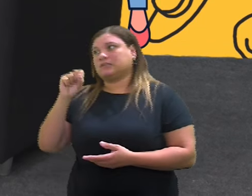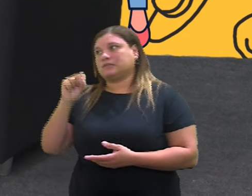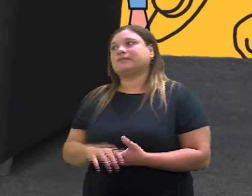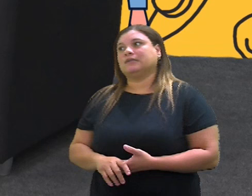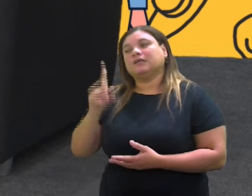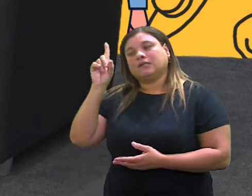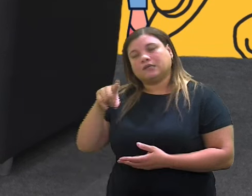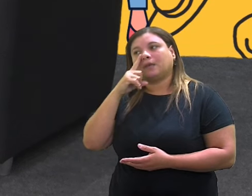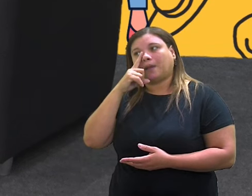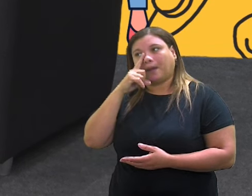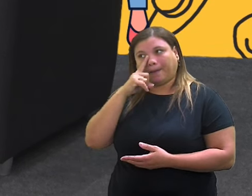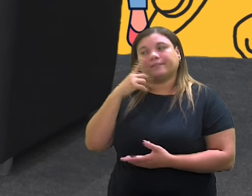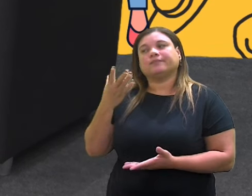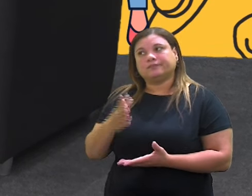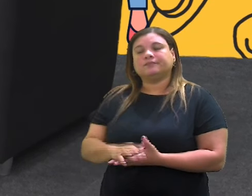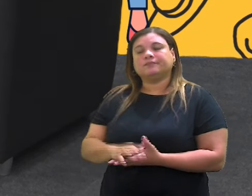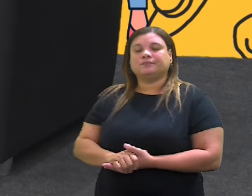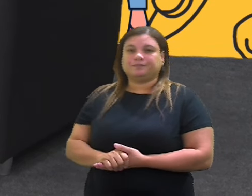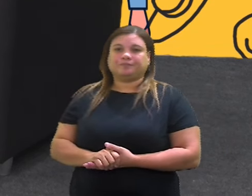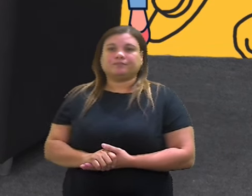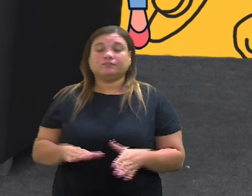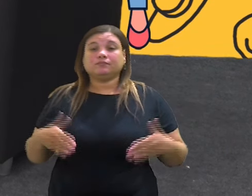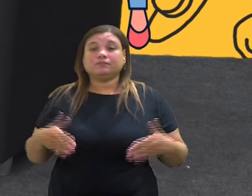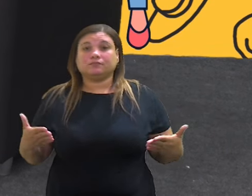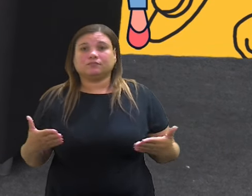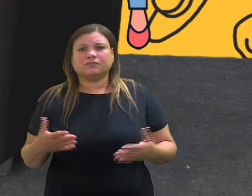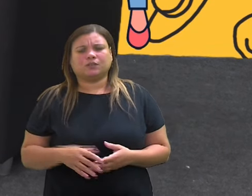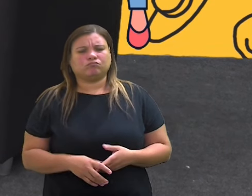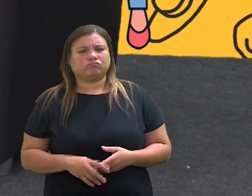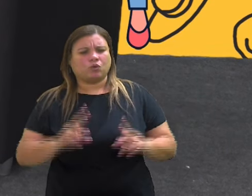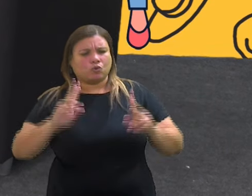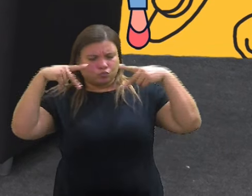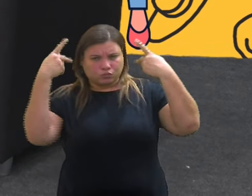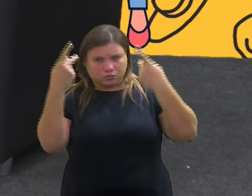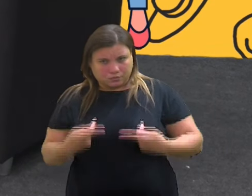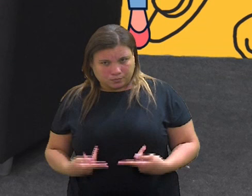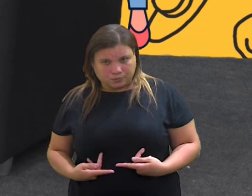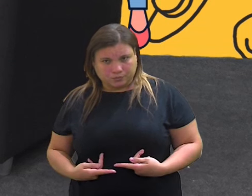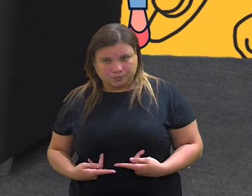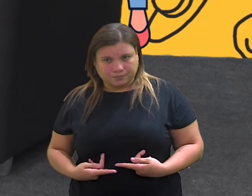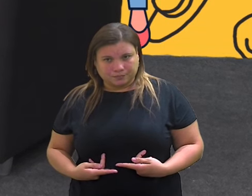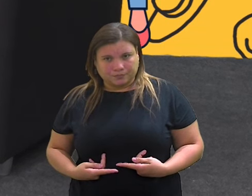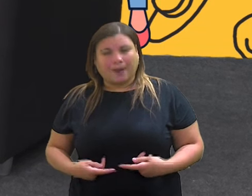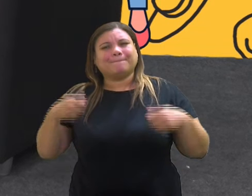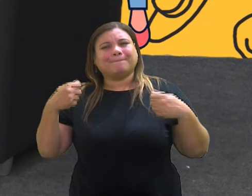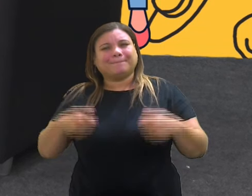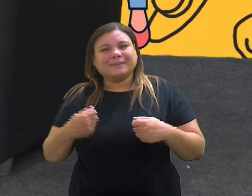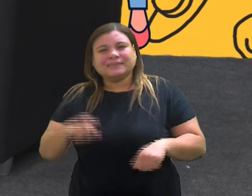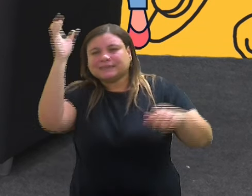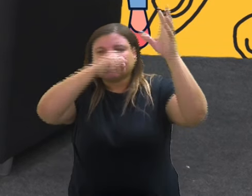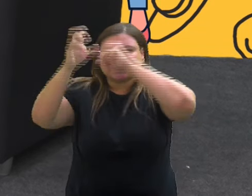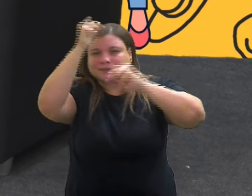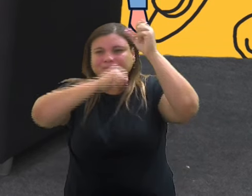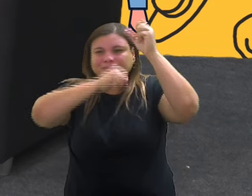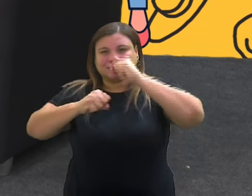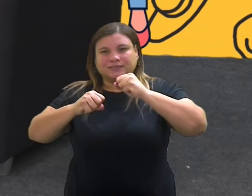do animal com essas medicações. É, e os seres humanos ainda têm muito a aprender com os animais? Tipo o quê, por